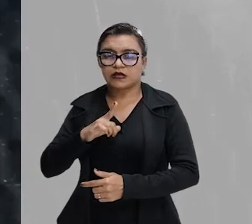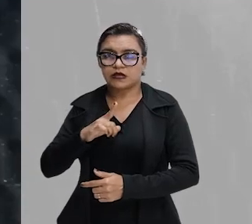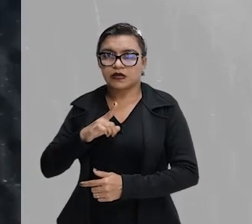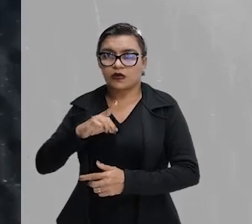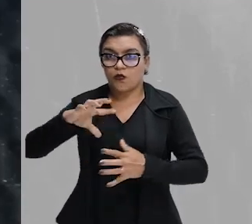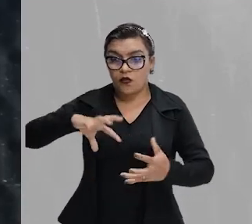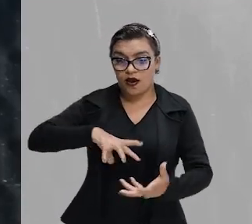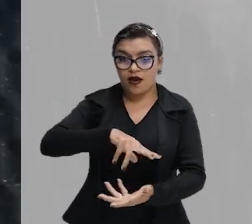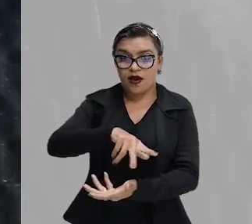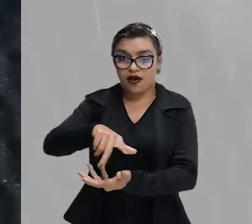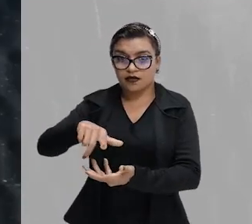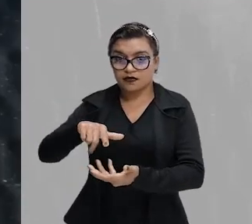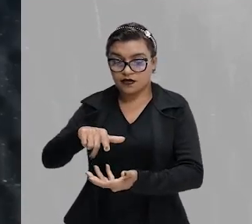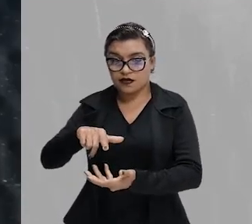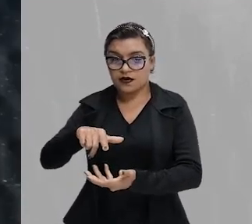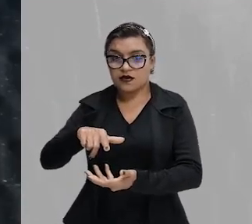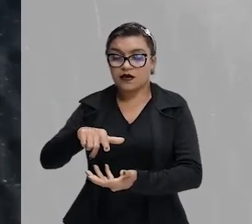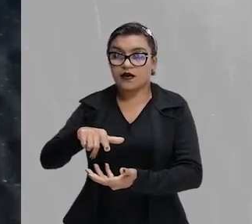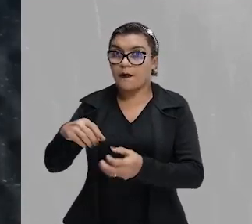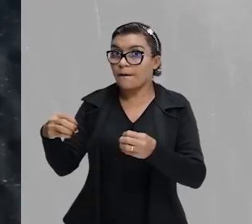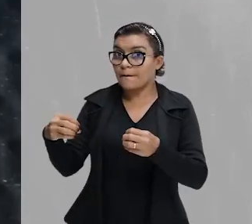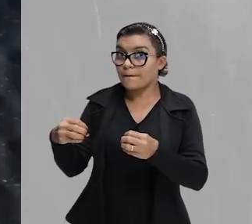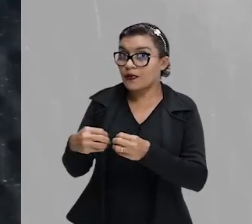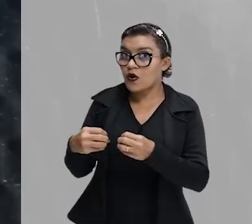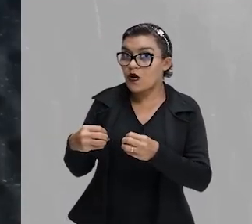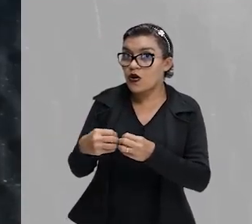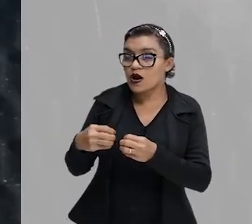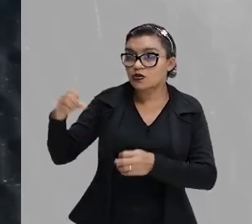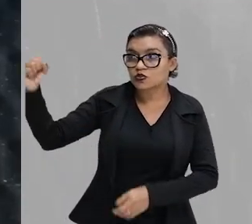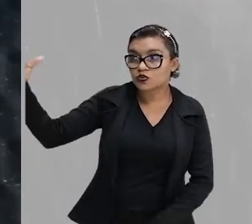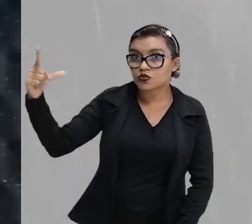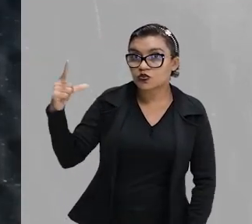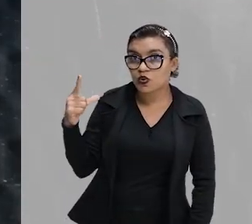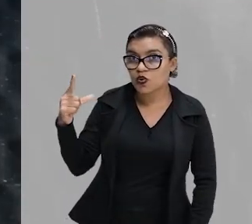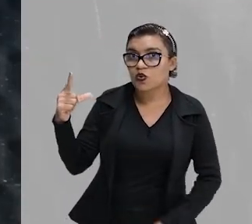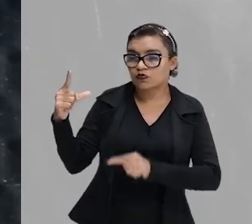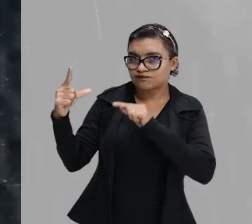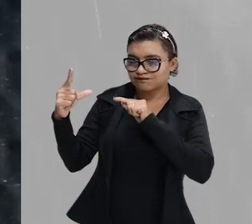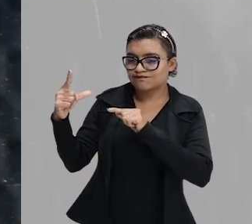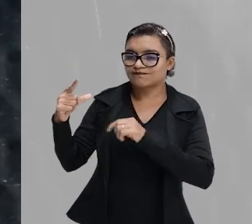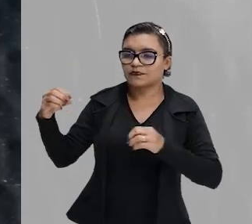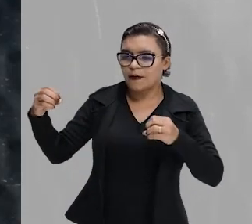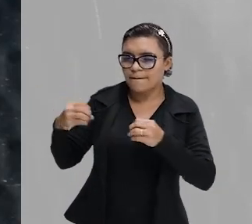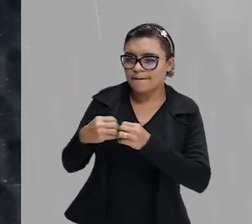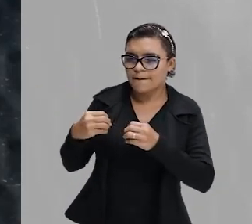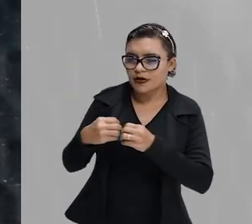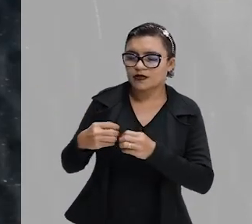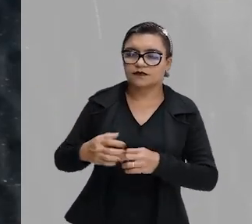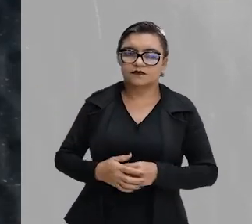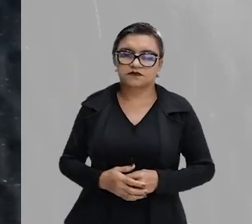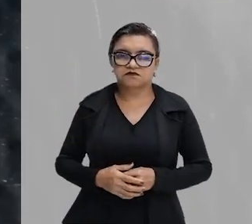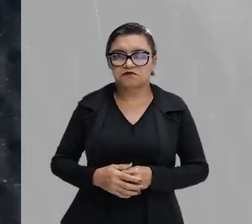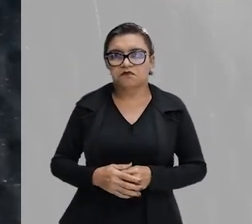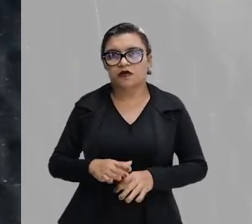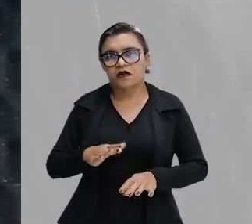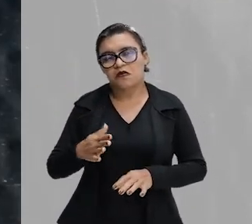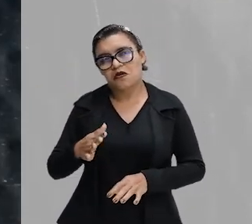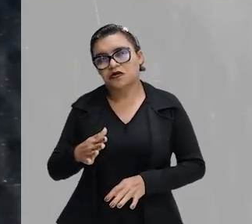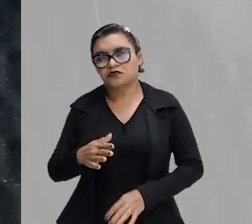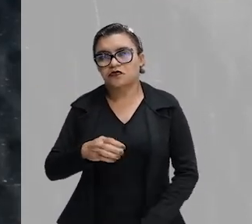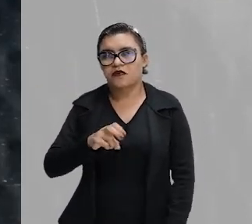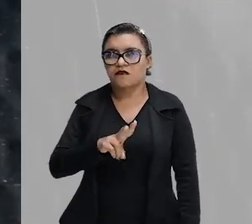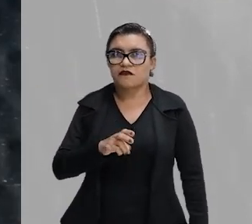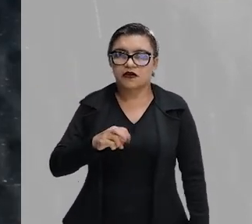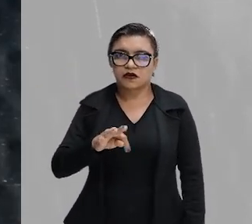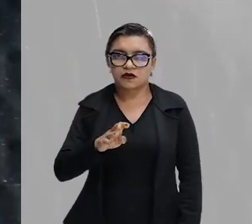agora nós temos um planeta que está mais próximo do Sol, ok? Ele está mais interno. Vamos supor que seja Vênus ou Mercúrio, tá